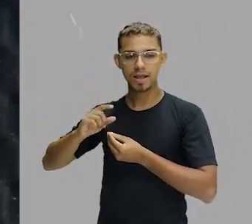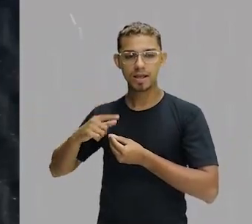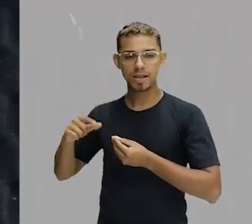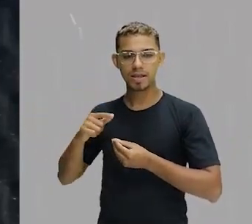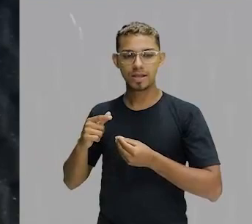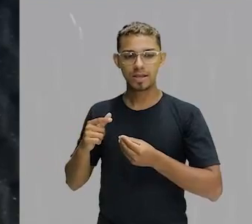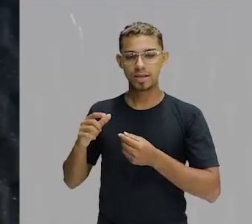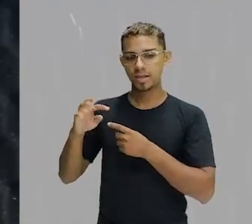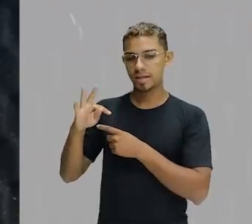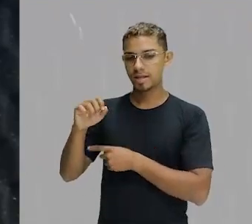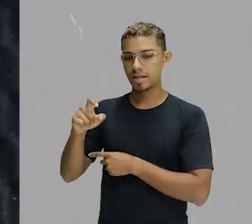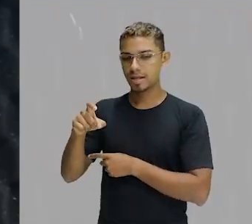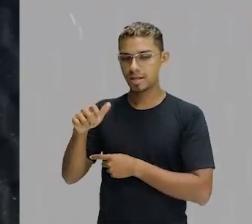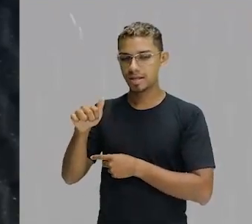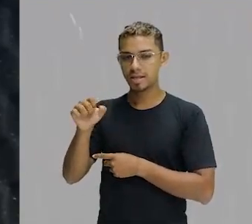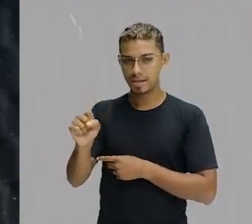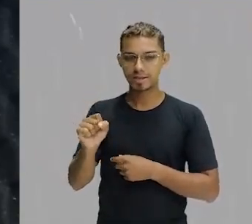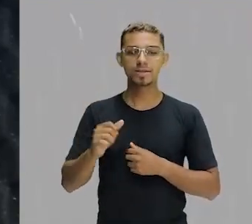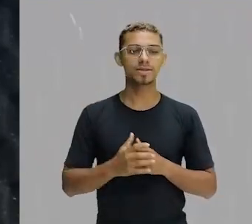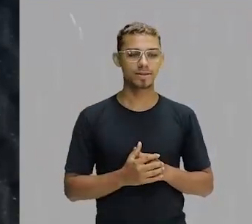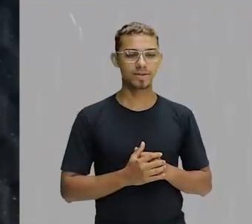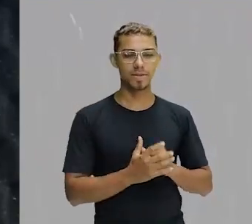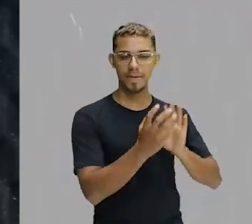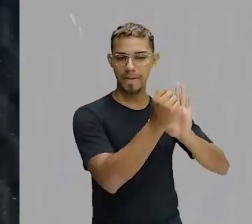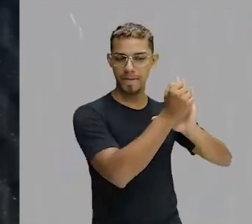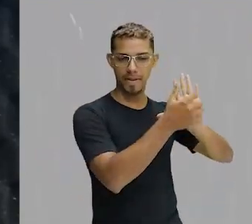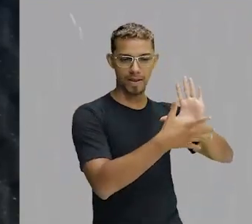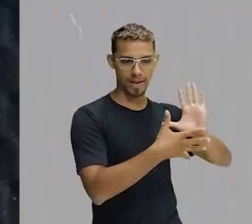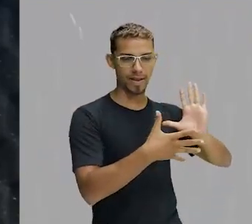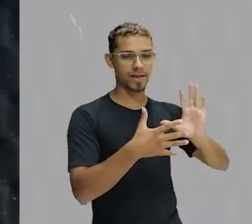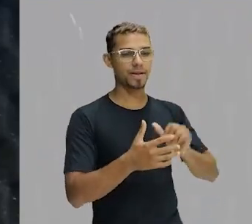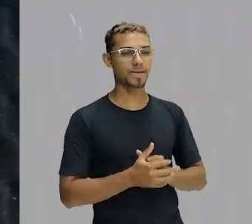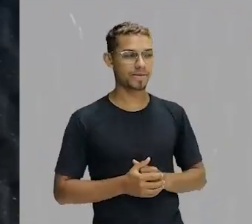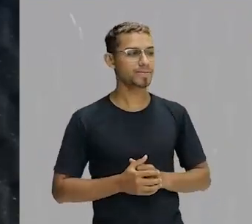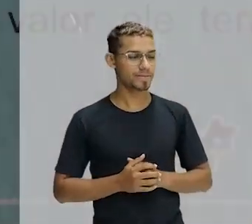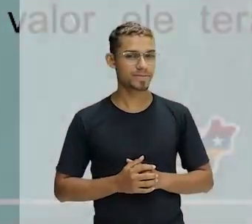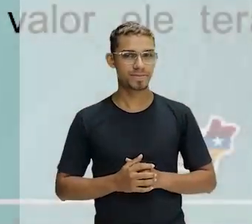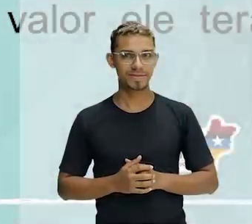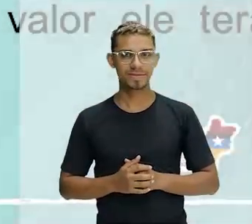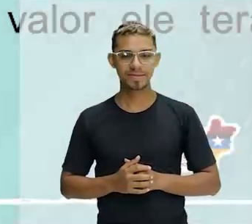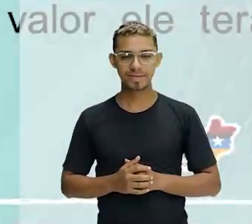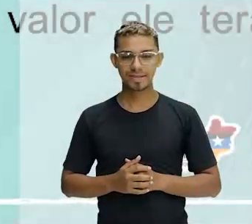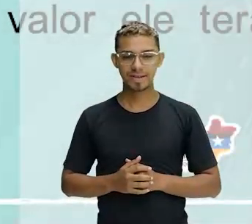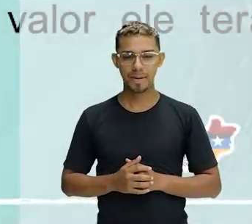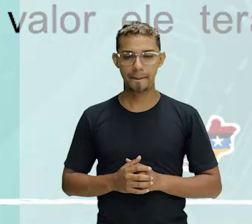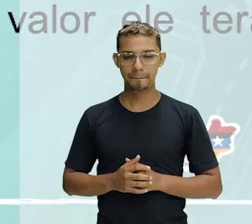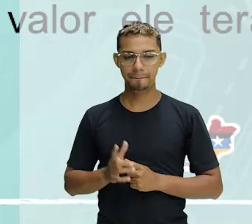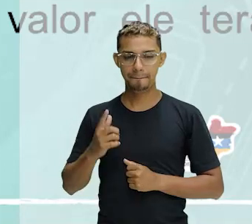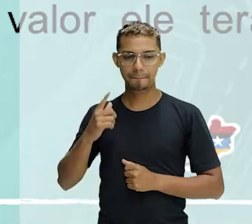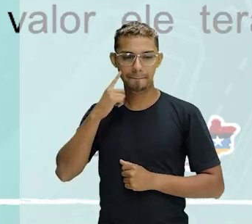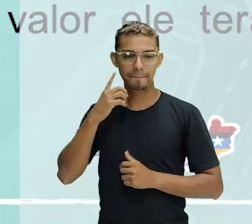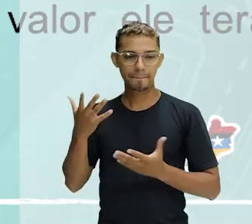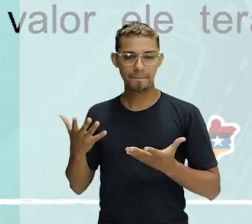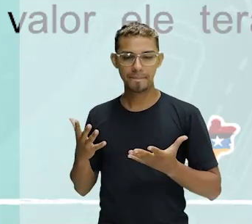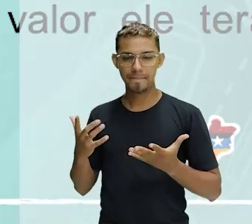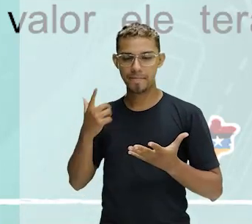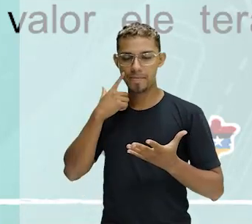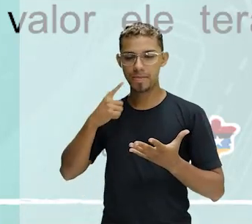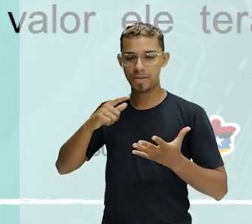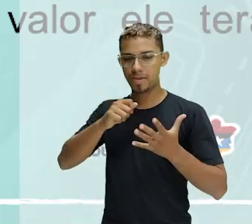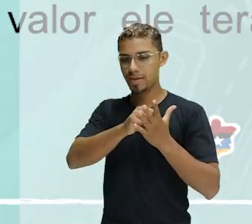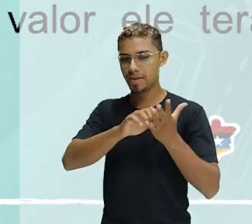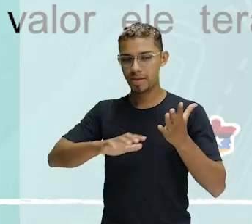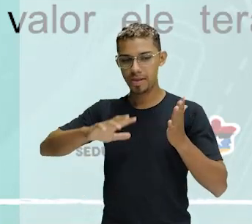taxas. Tá bom? Esse é o nosso roteirinho de hoje. Bora começar? Olha só. Trouxe para você aqui uma situação problema. Vamos